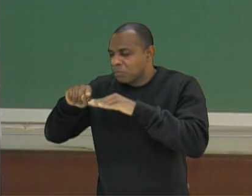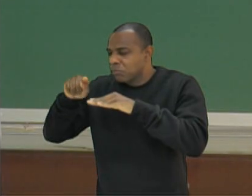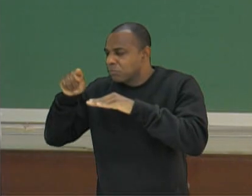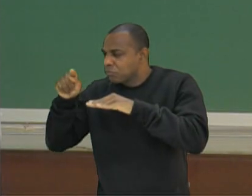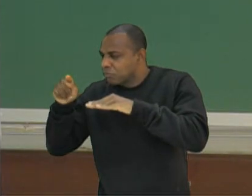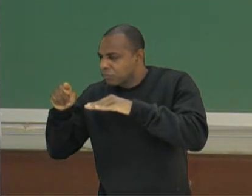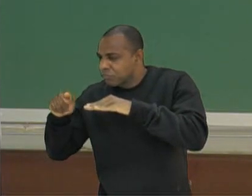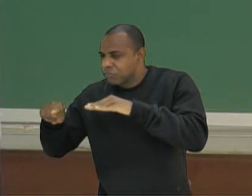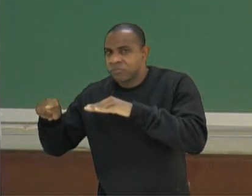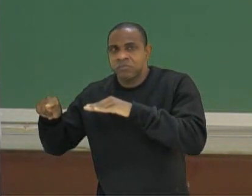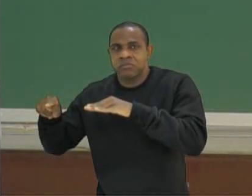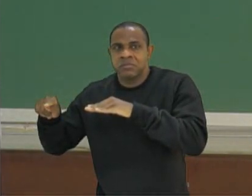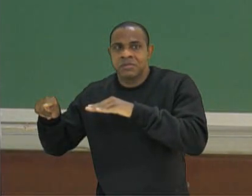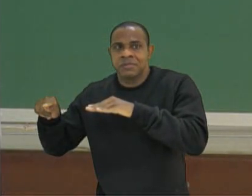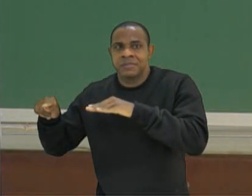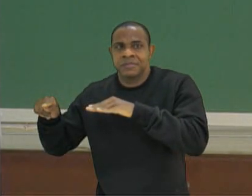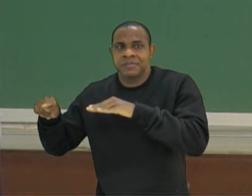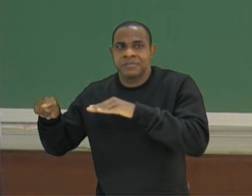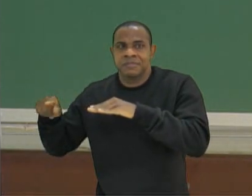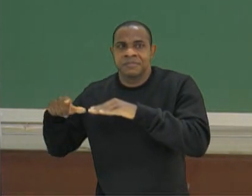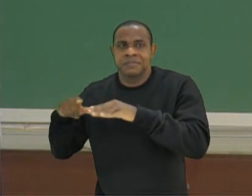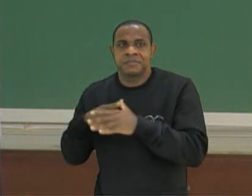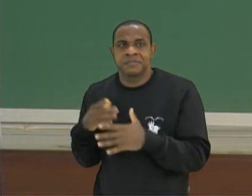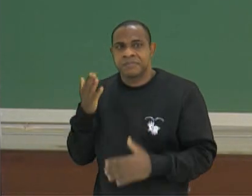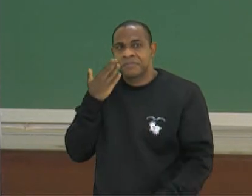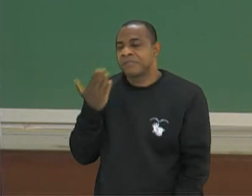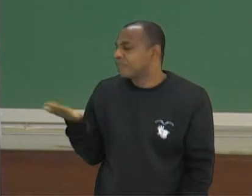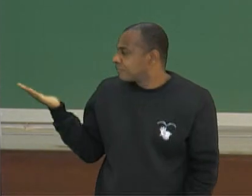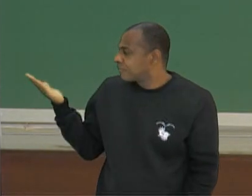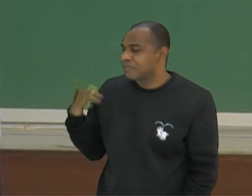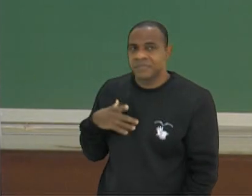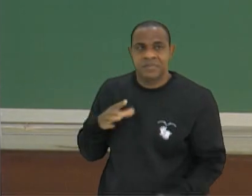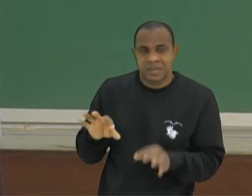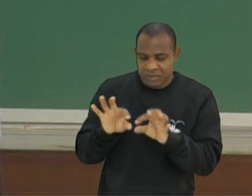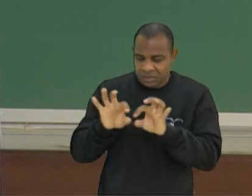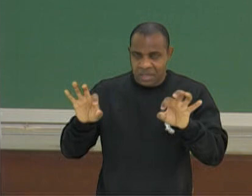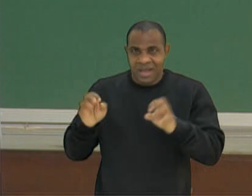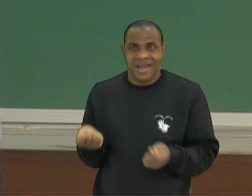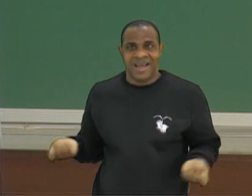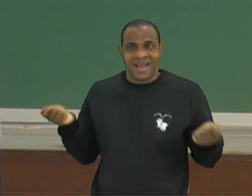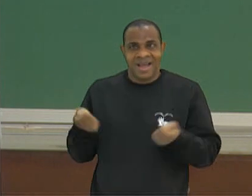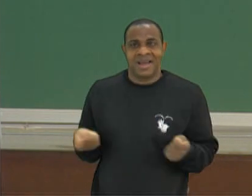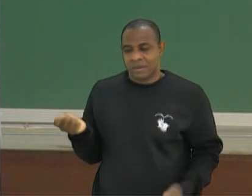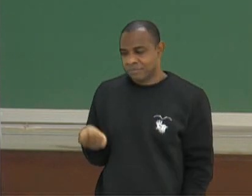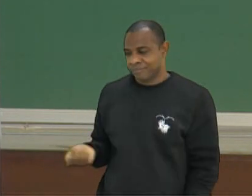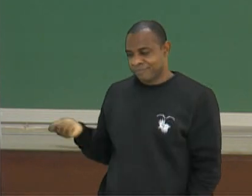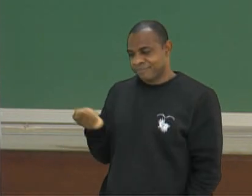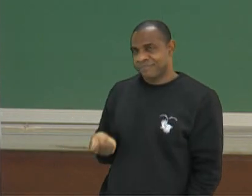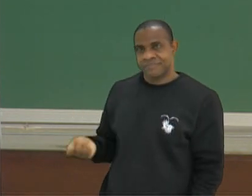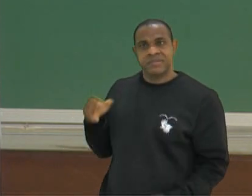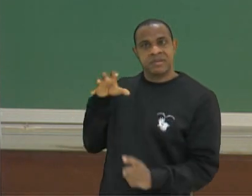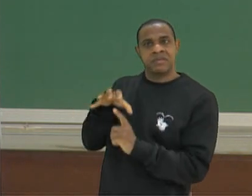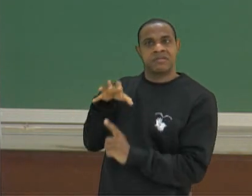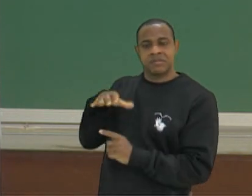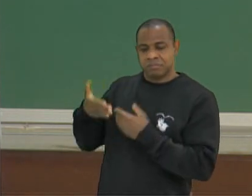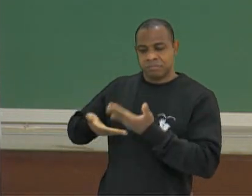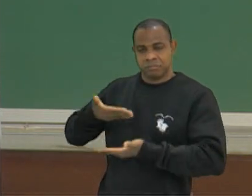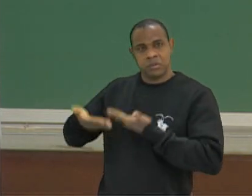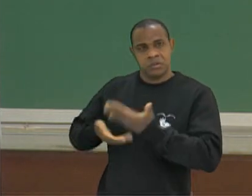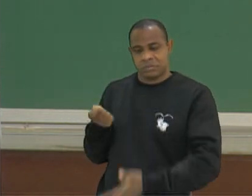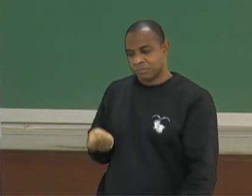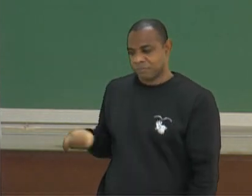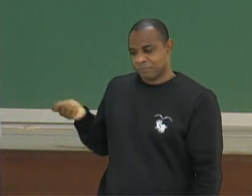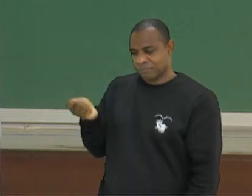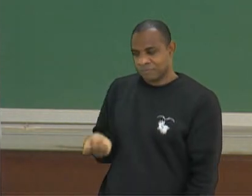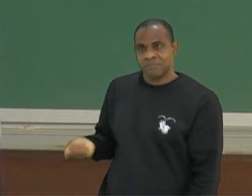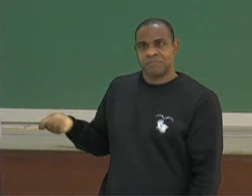haver o retorno. Então, você vai ter ali, a densidade da corda acaba sendo influenciando nesse processo, aonde